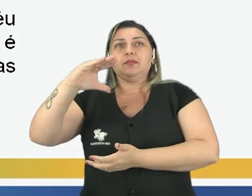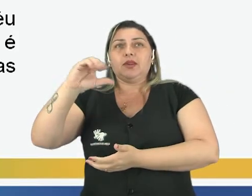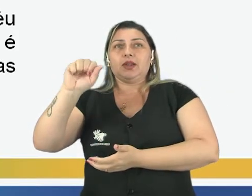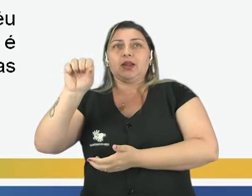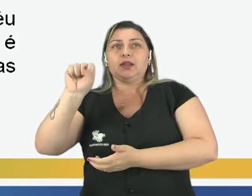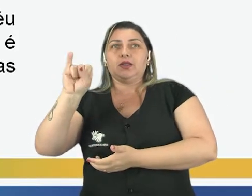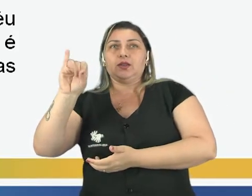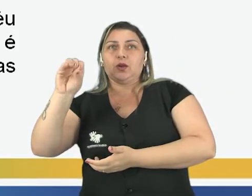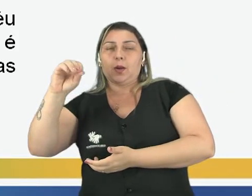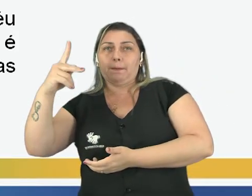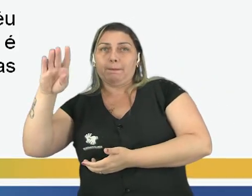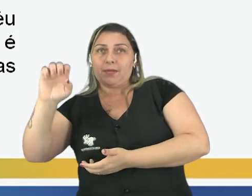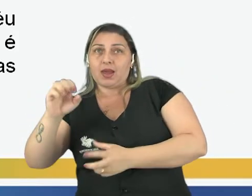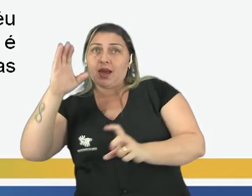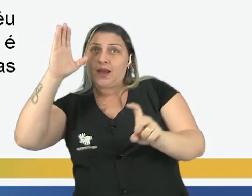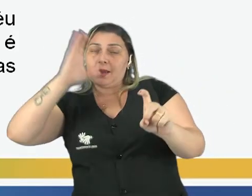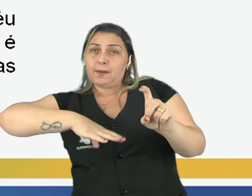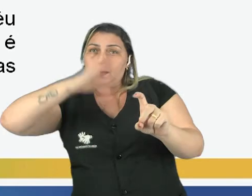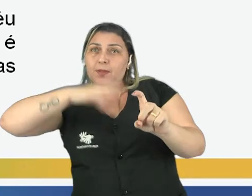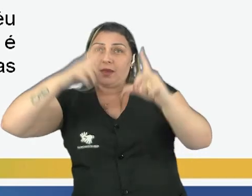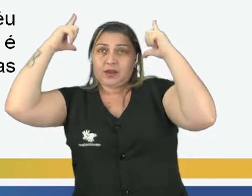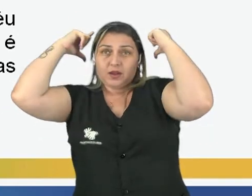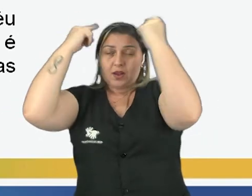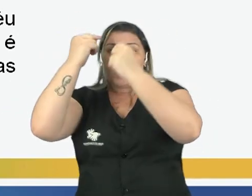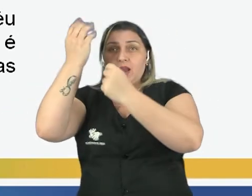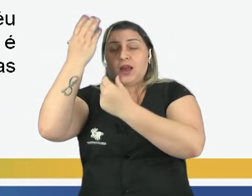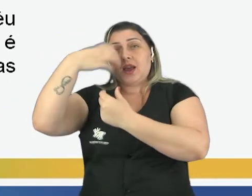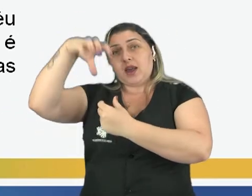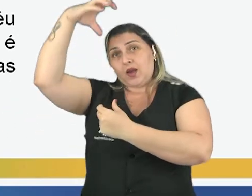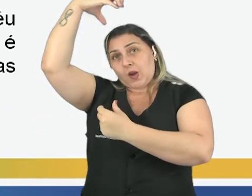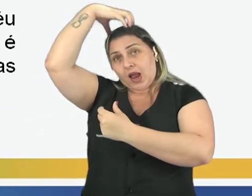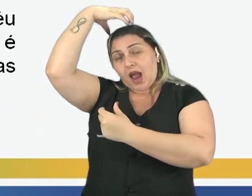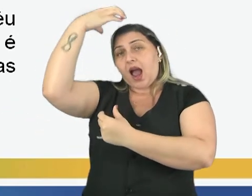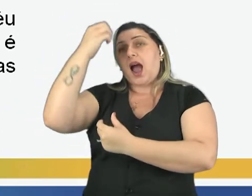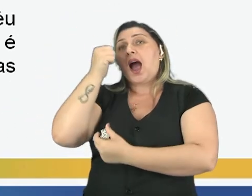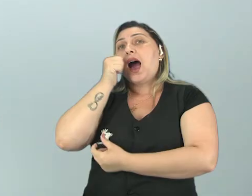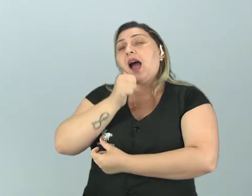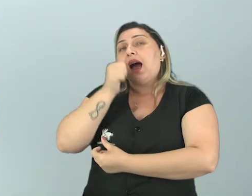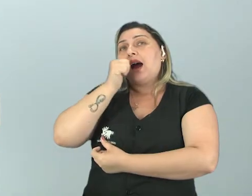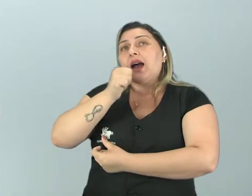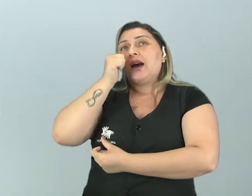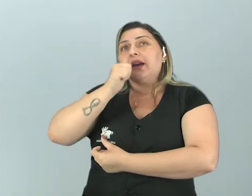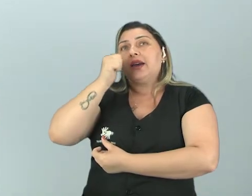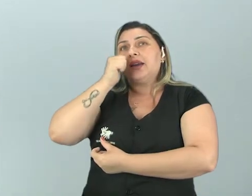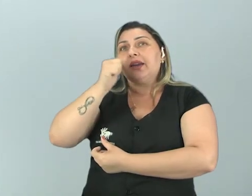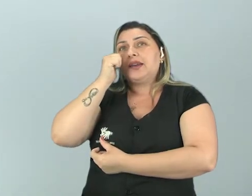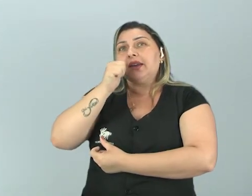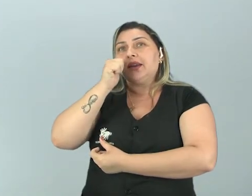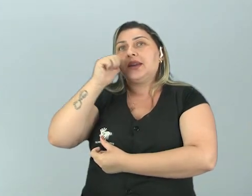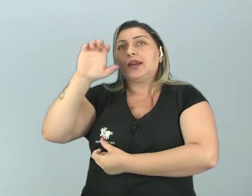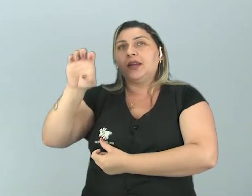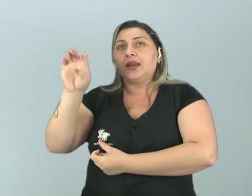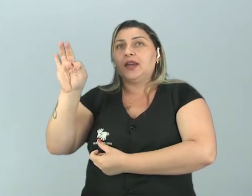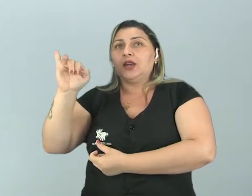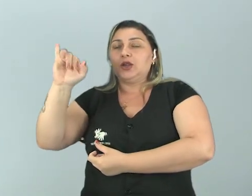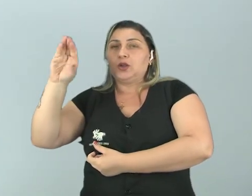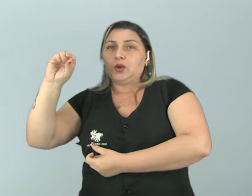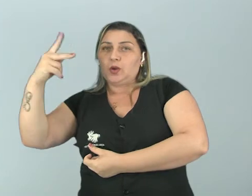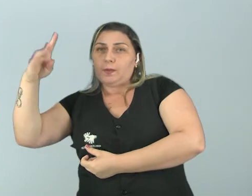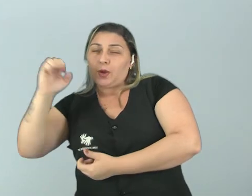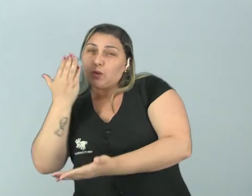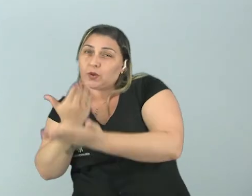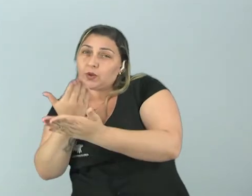Cassiopeia, na mitologia grega, Cassiopeia era uma rainha etíope. Lembra que eu falei para vocês que quando eles estudaram